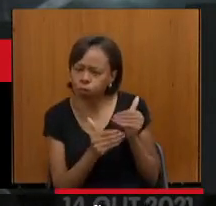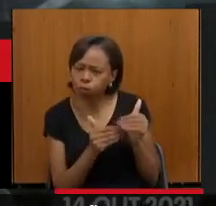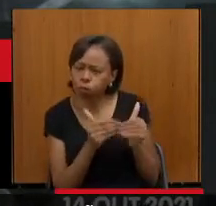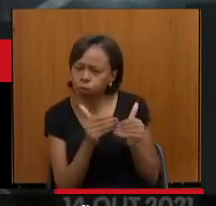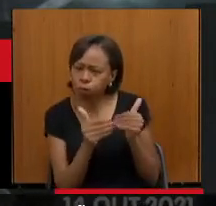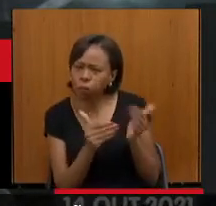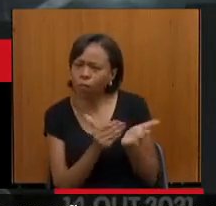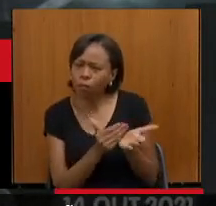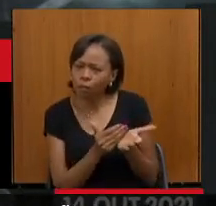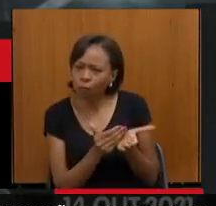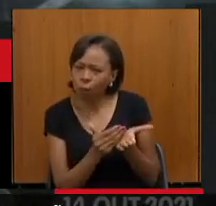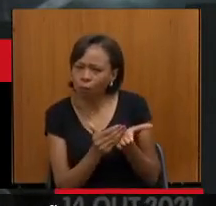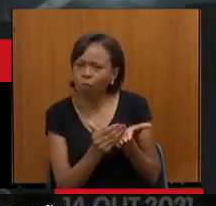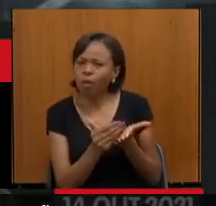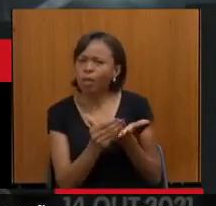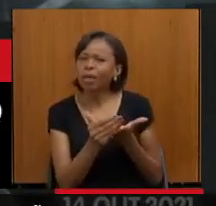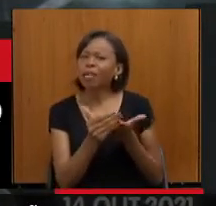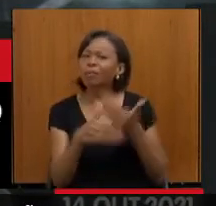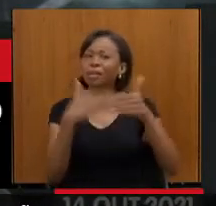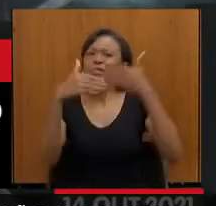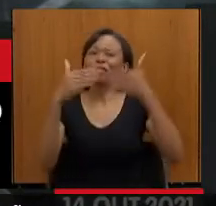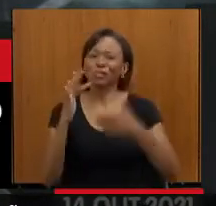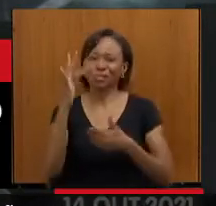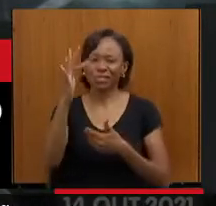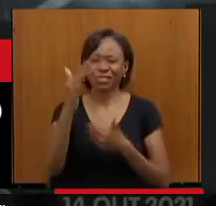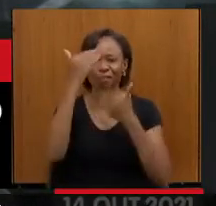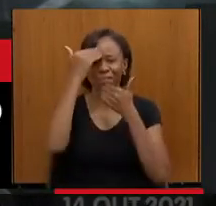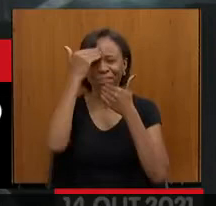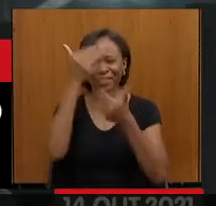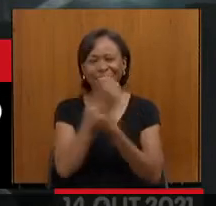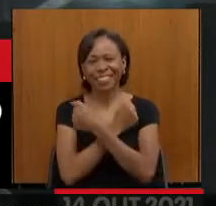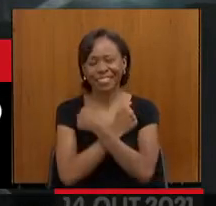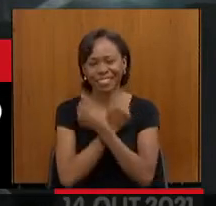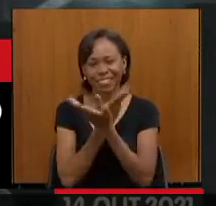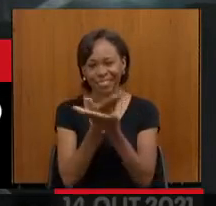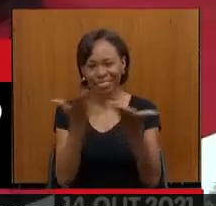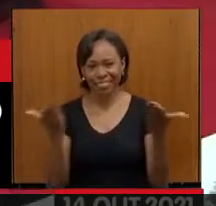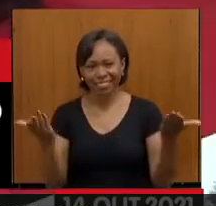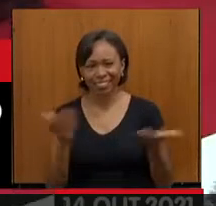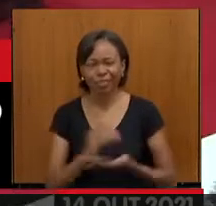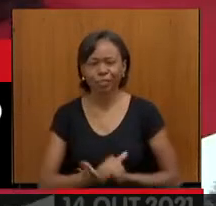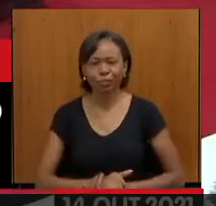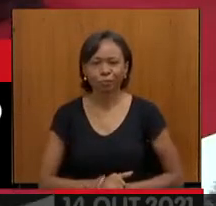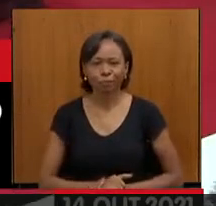possa avançar bastante. Muito obrigado e um abraço a todos e a todas.